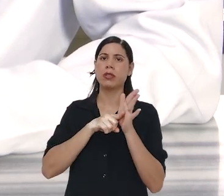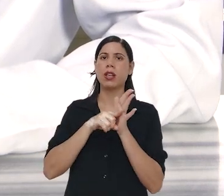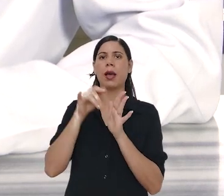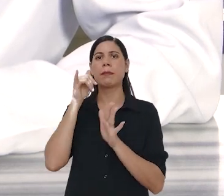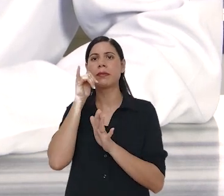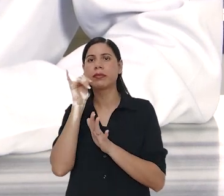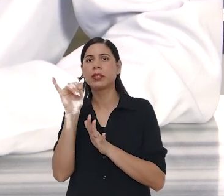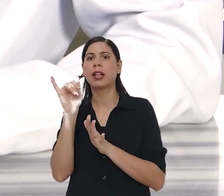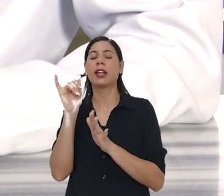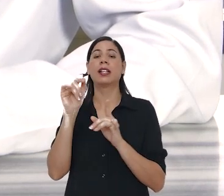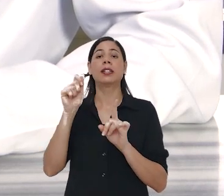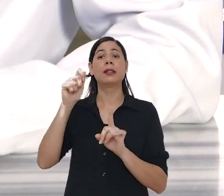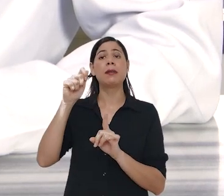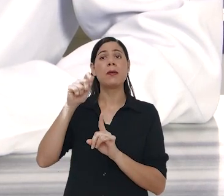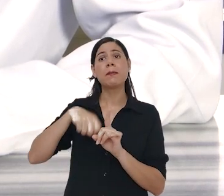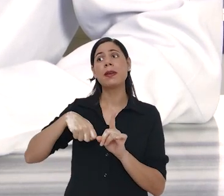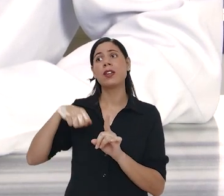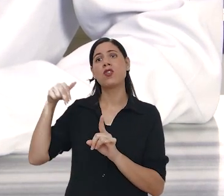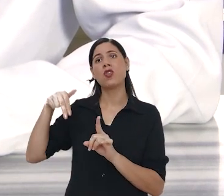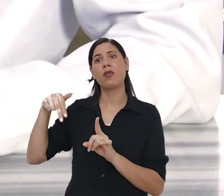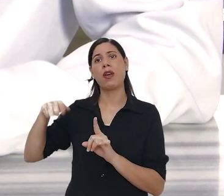Azul, que é o momento de lembrança do câncer